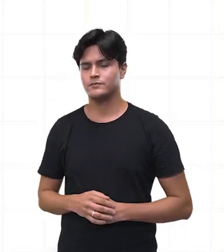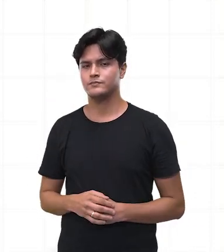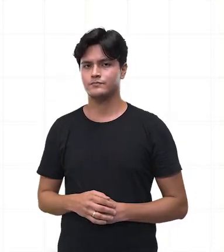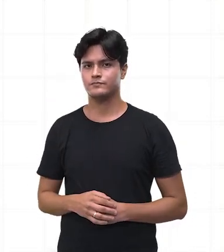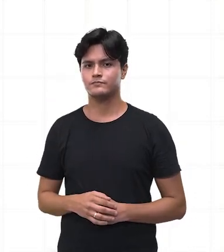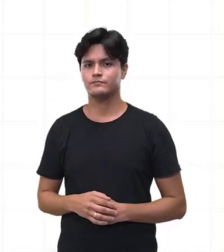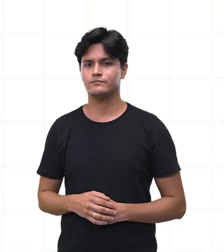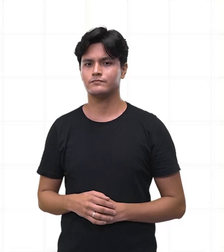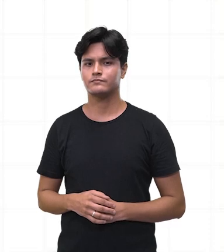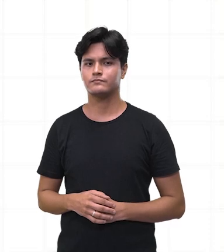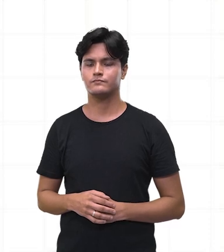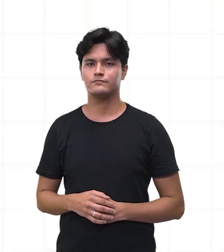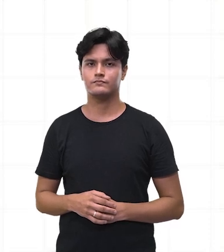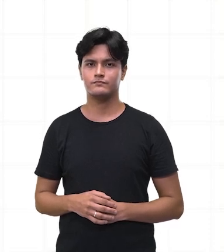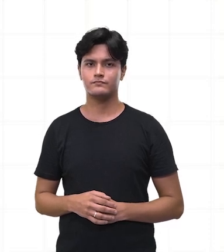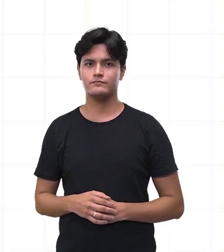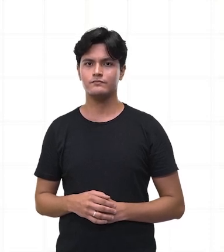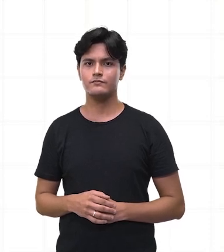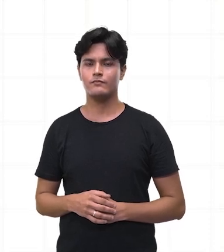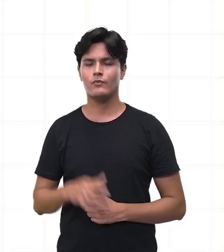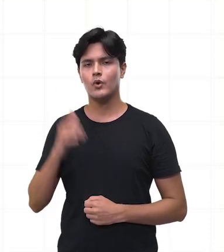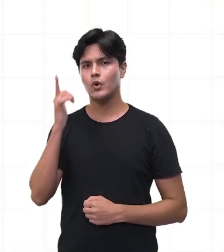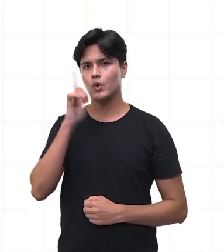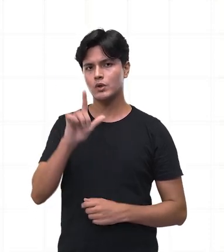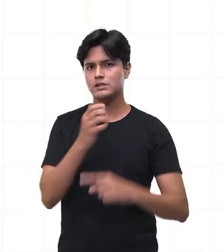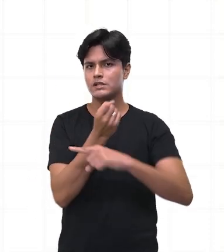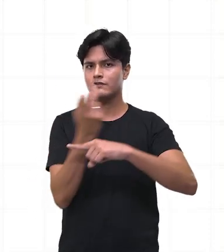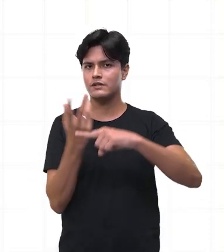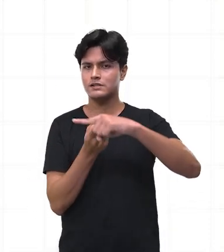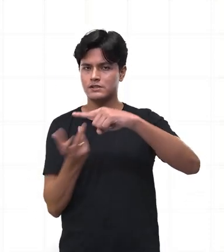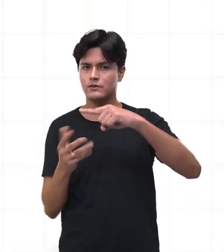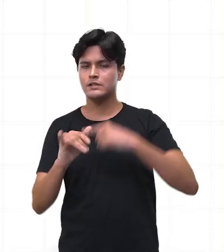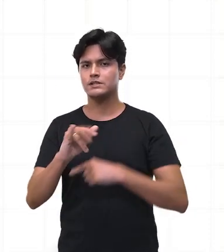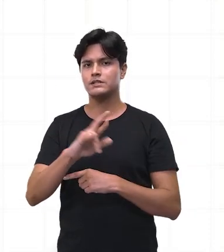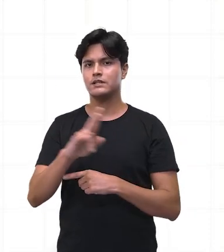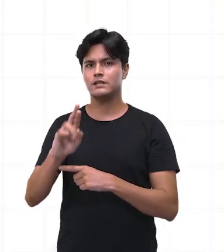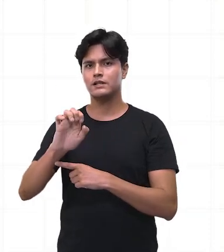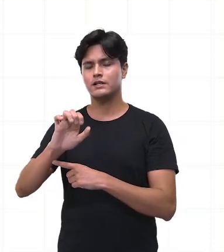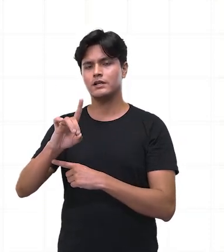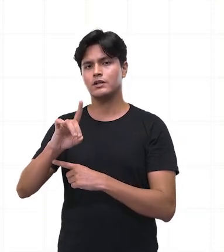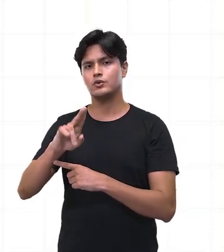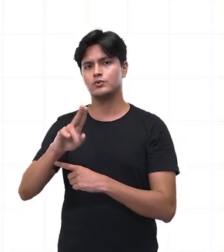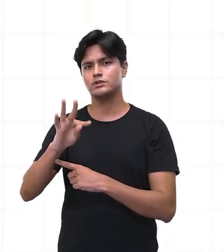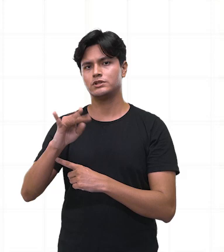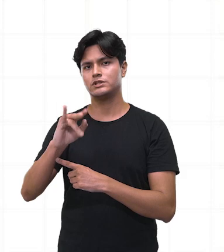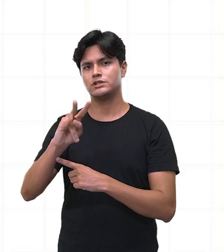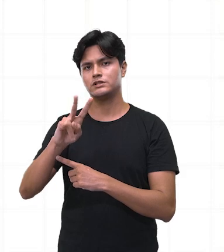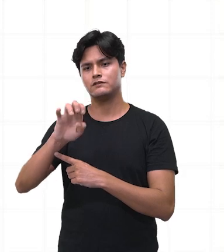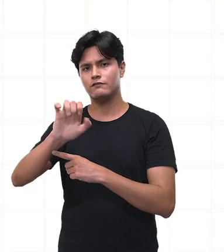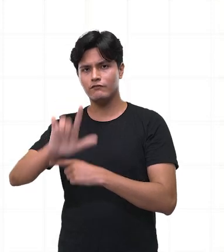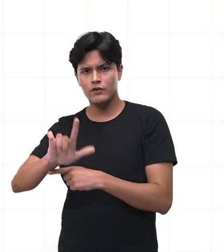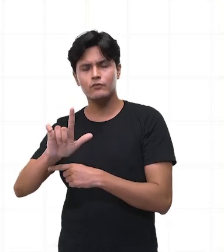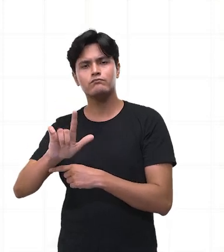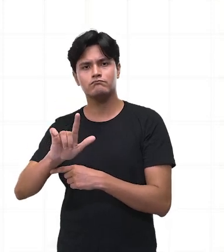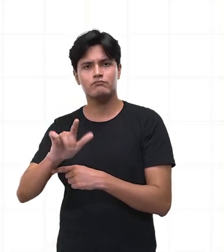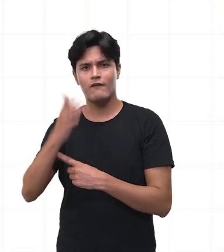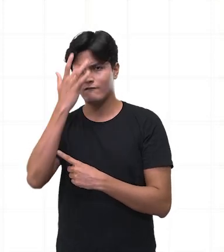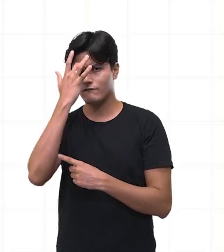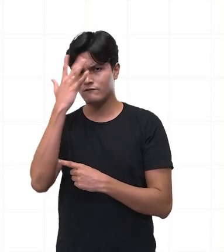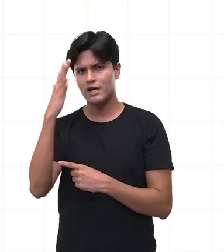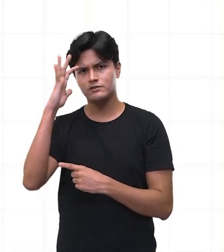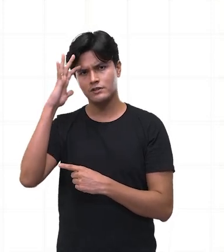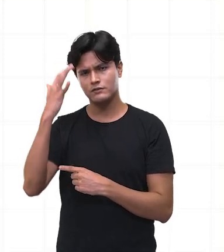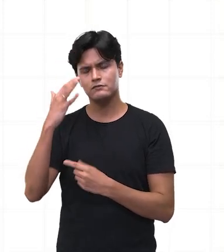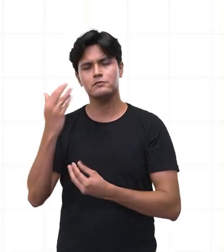fração irredutível. Eu tenho aqui 20 sobre 100, né? Qual é a fração que eu vou colocar aqui na